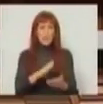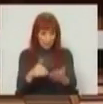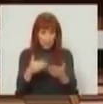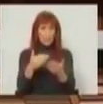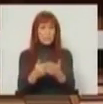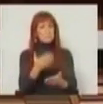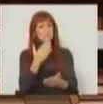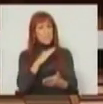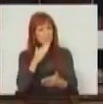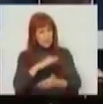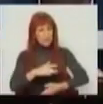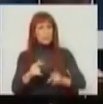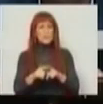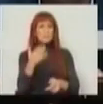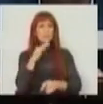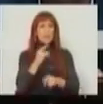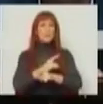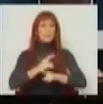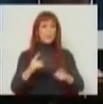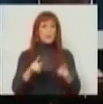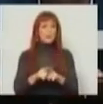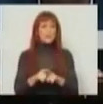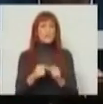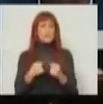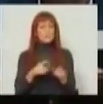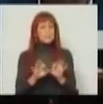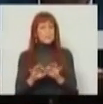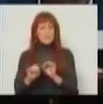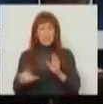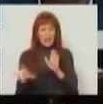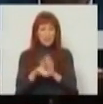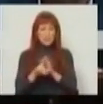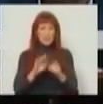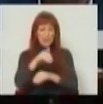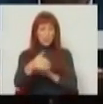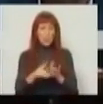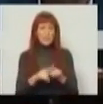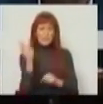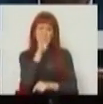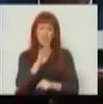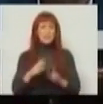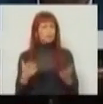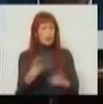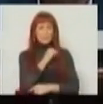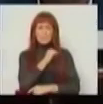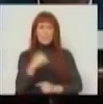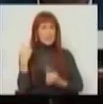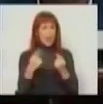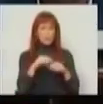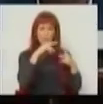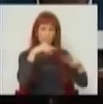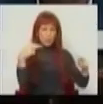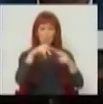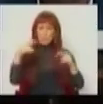razoável e razoável porque eu nem forms a legislação e em quadra prática já permitidas em alguns municípios